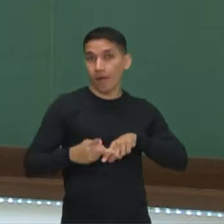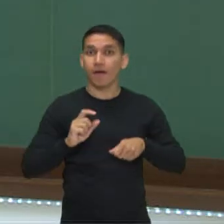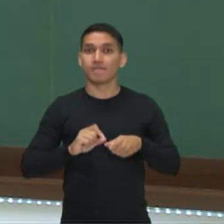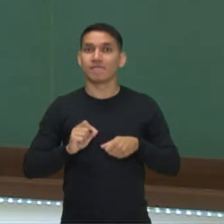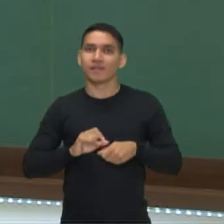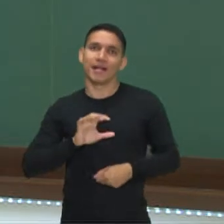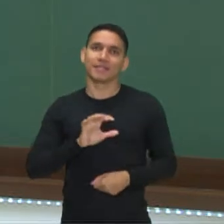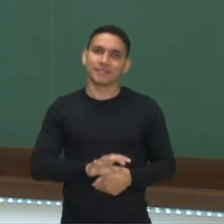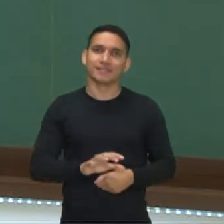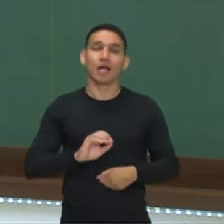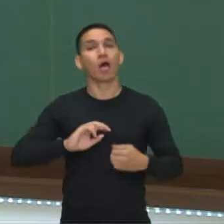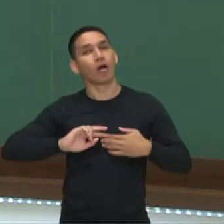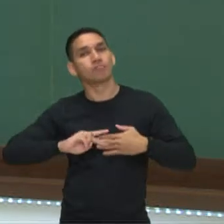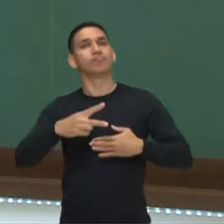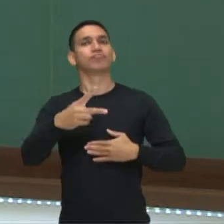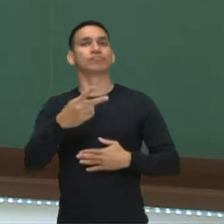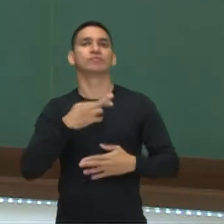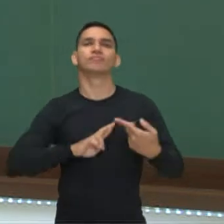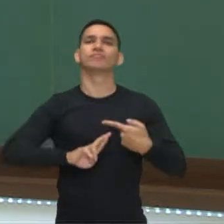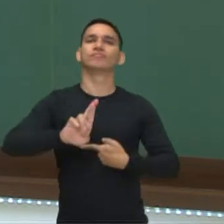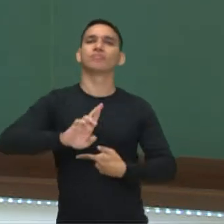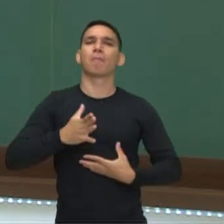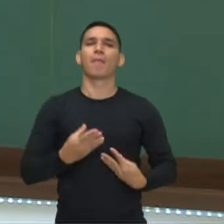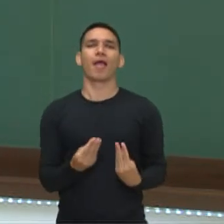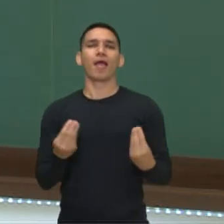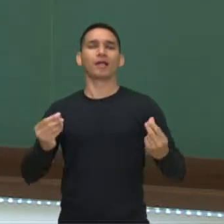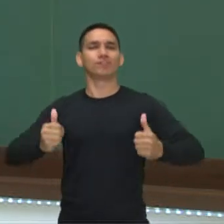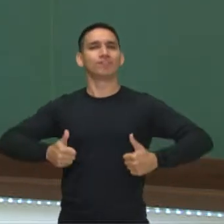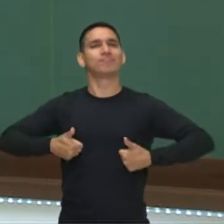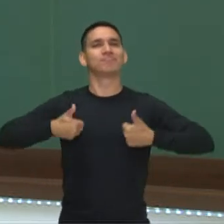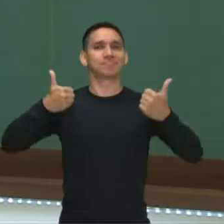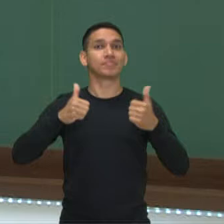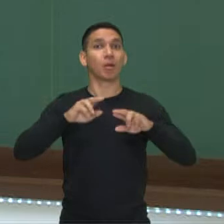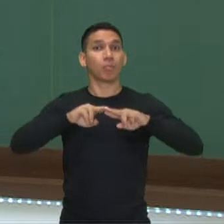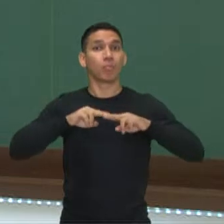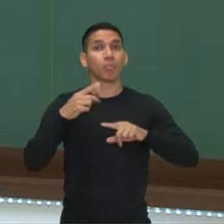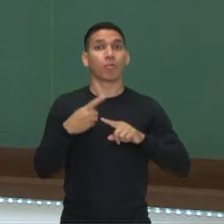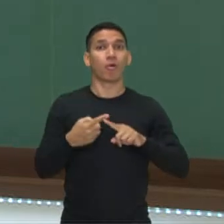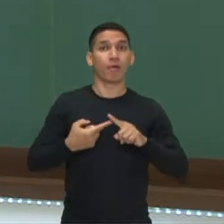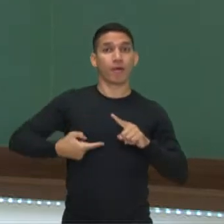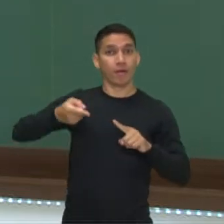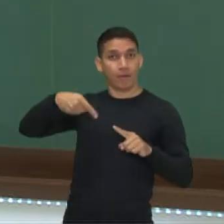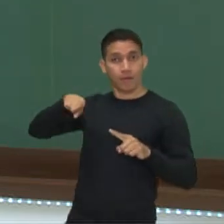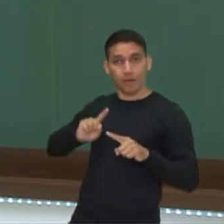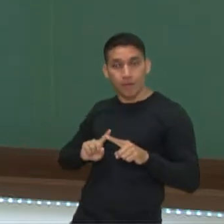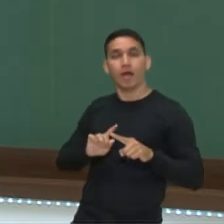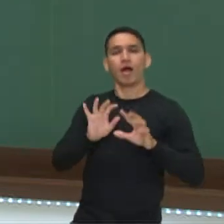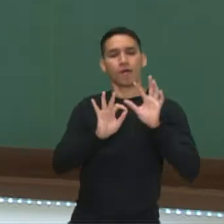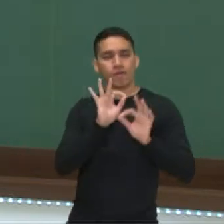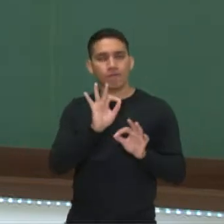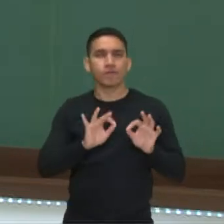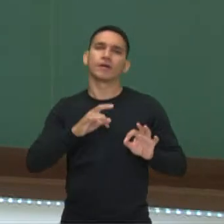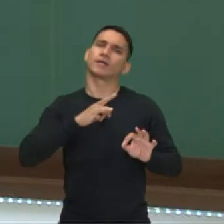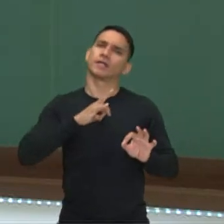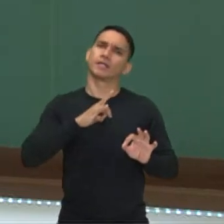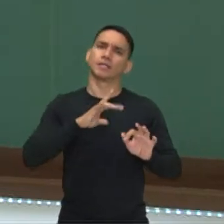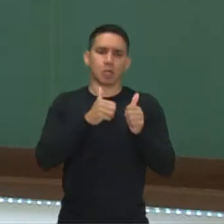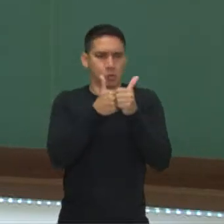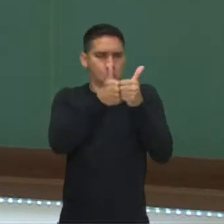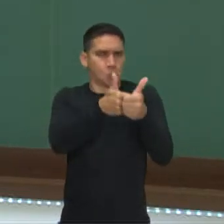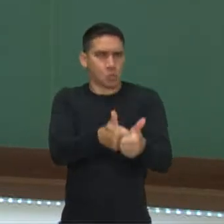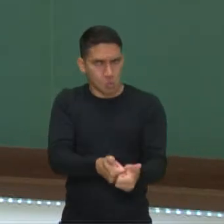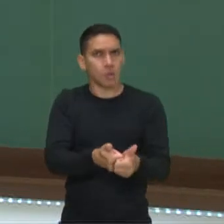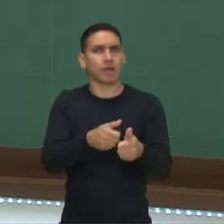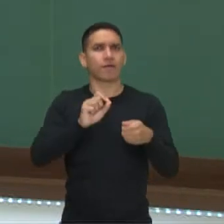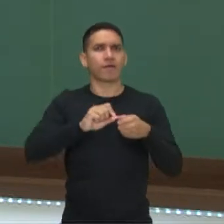que vem esse resultado, Quando a gente tem um cronograma, a gente consegue, ter uma disciplina e seguir o